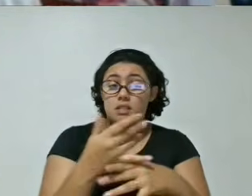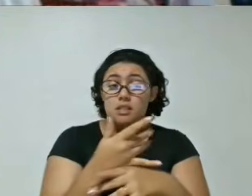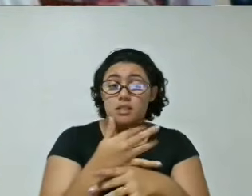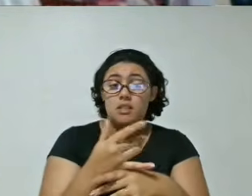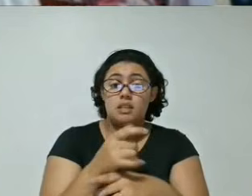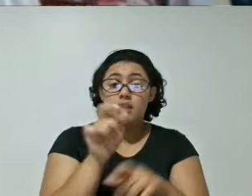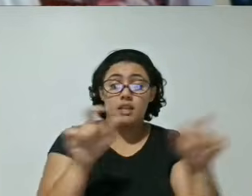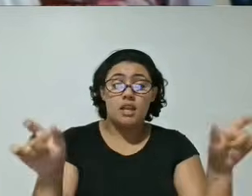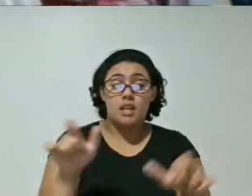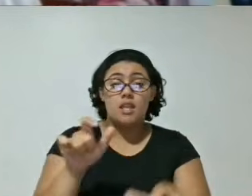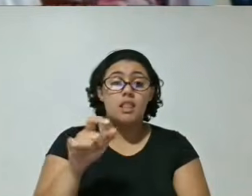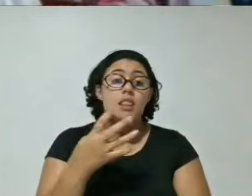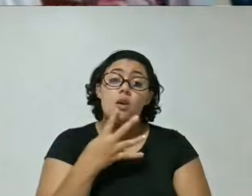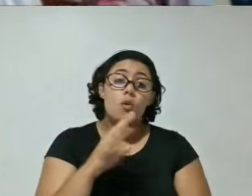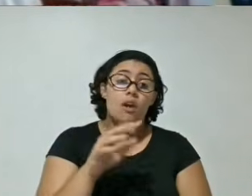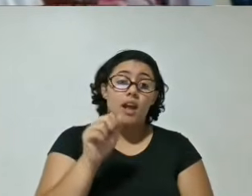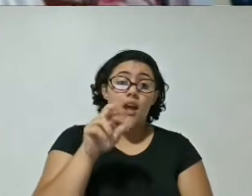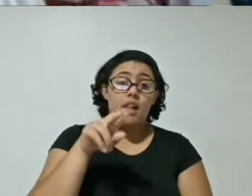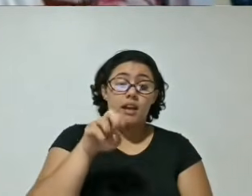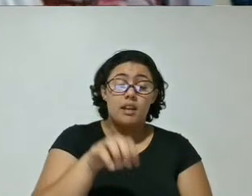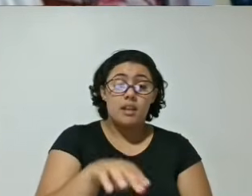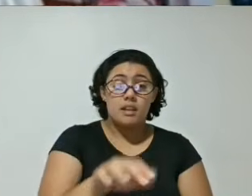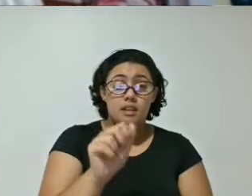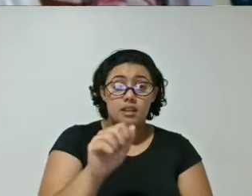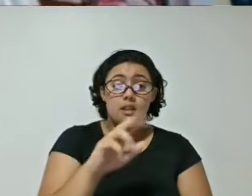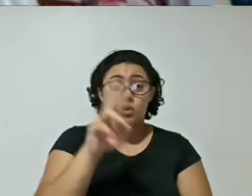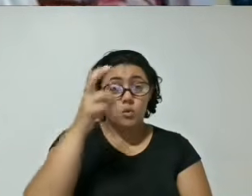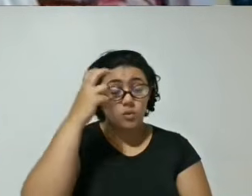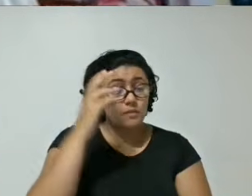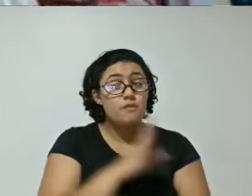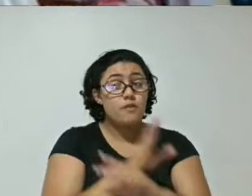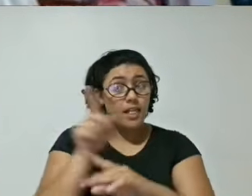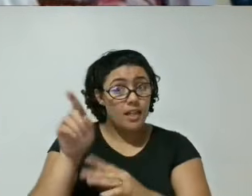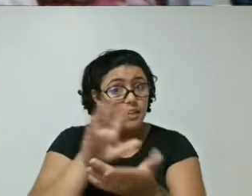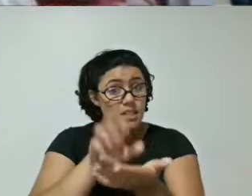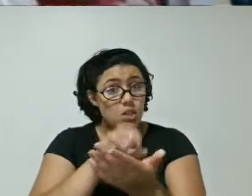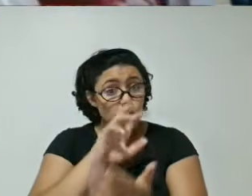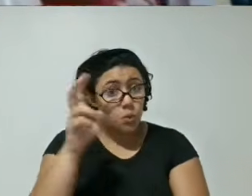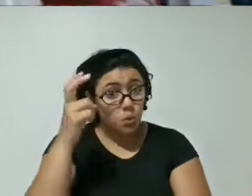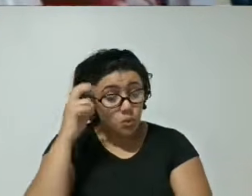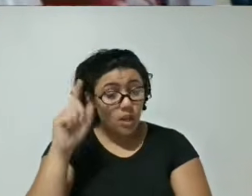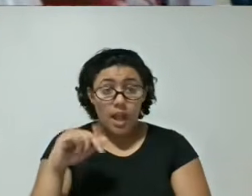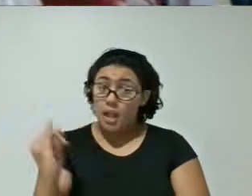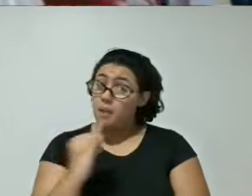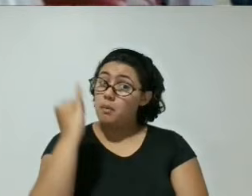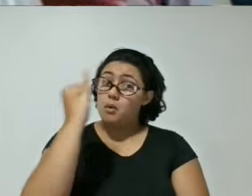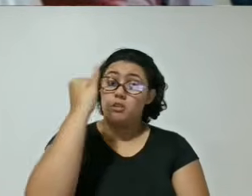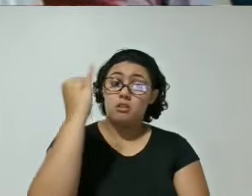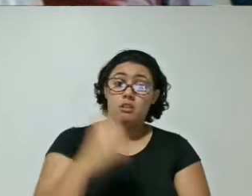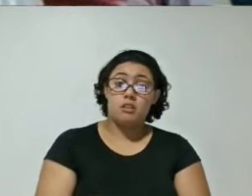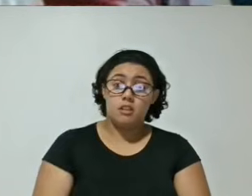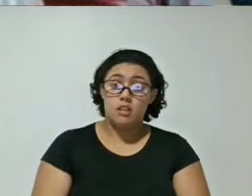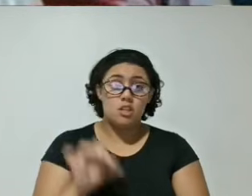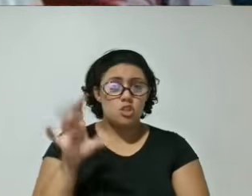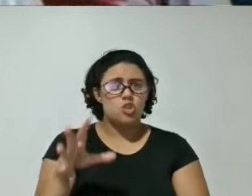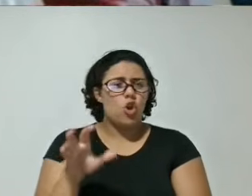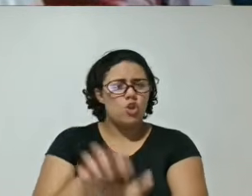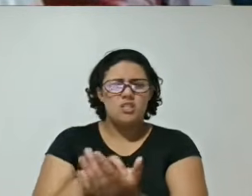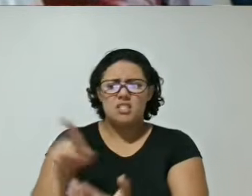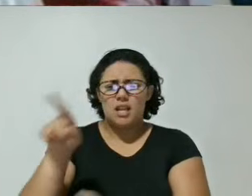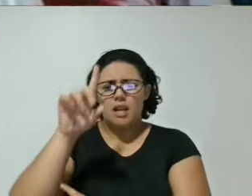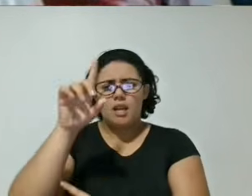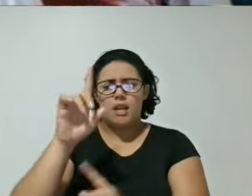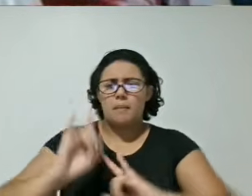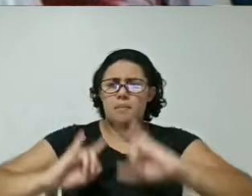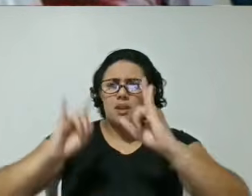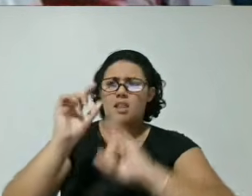Arena da Cultura, vá ao Centro Cultural, porque a Arena da Cultura está pela cidade, ele não é só aquela sede lá, aquele prédio amarelo lá na Praça da